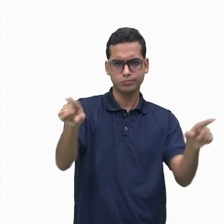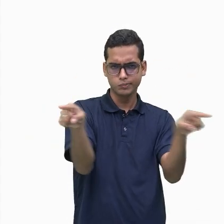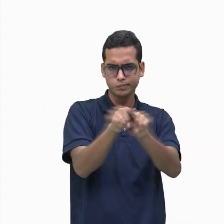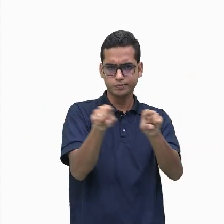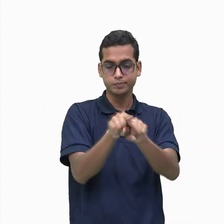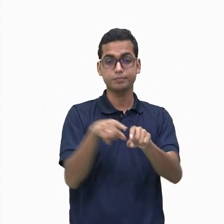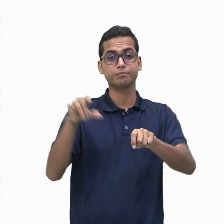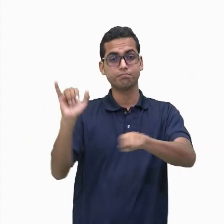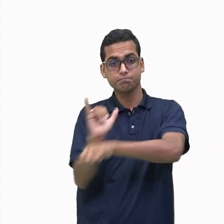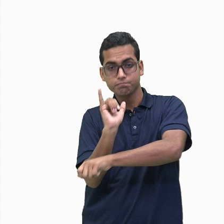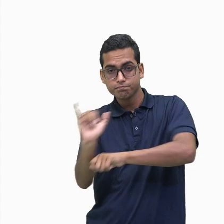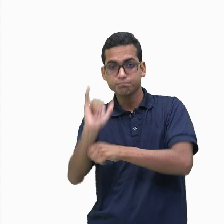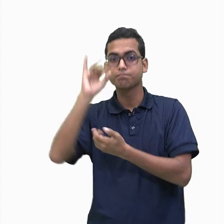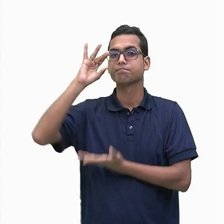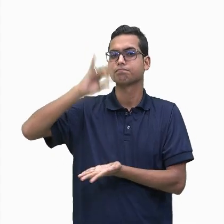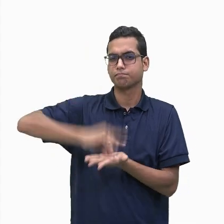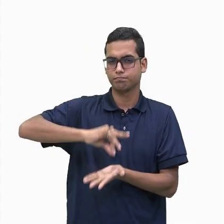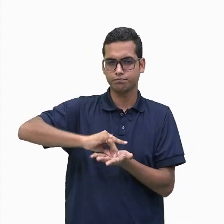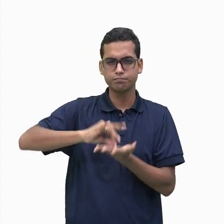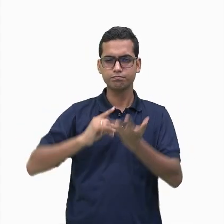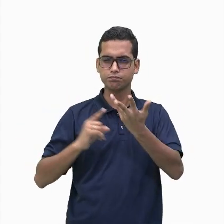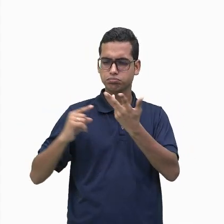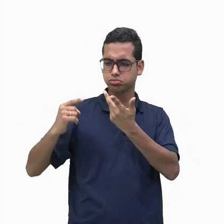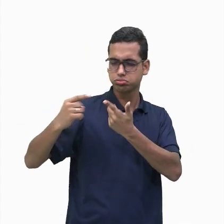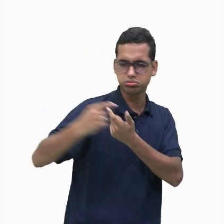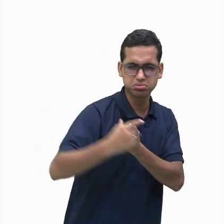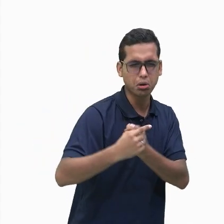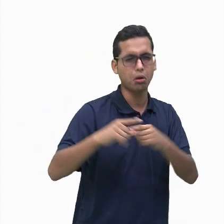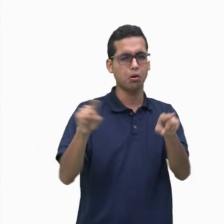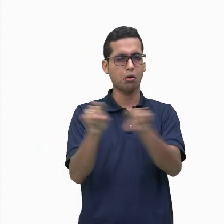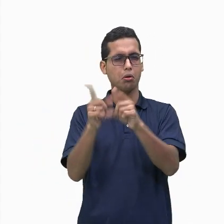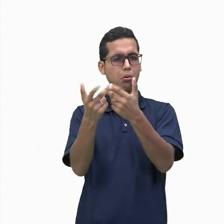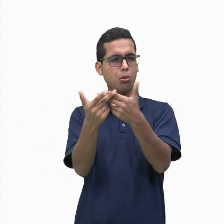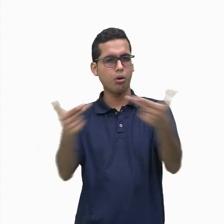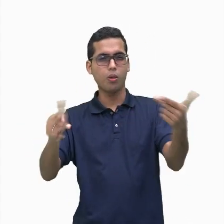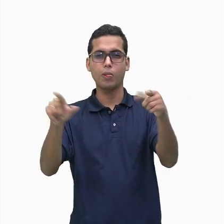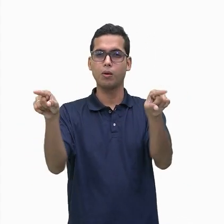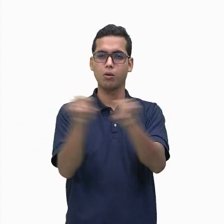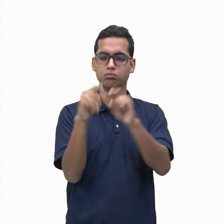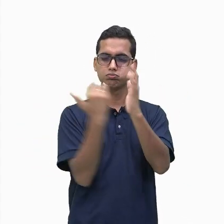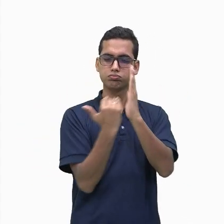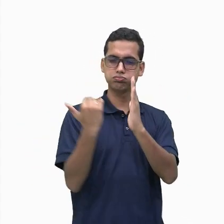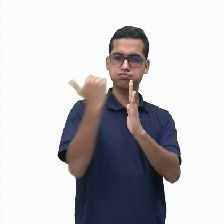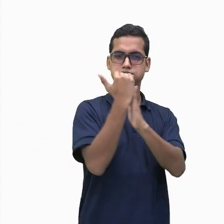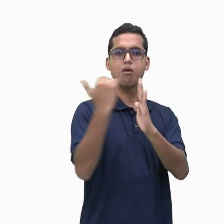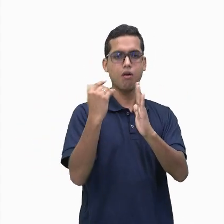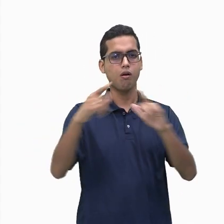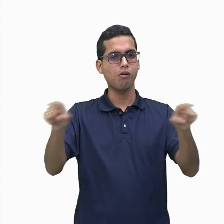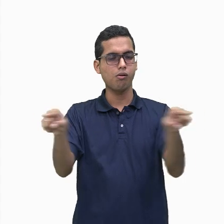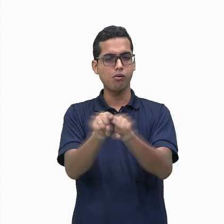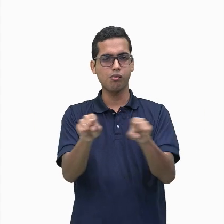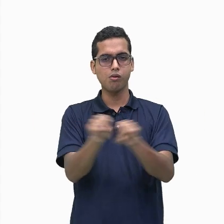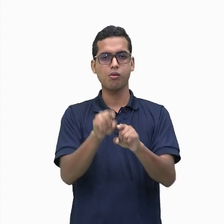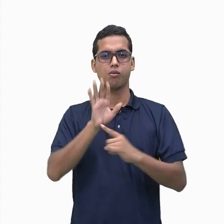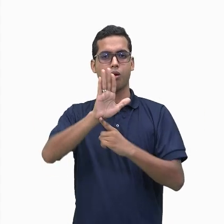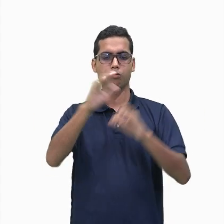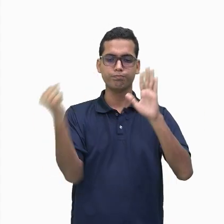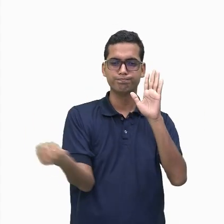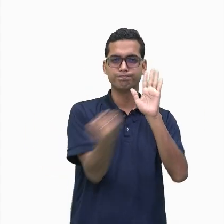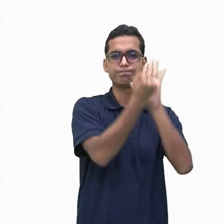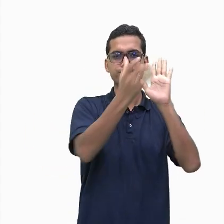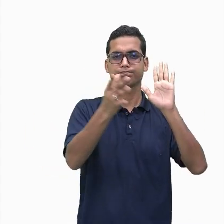uma técnica bastante complexa e avançada, com resultados bastante marcantes,